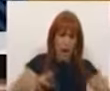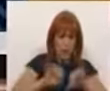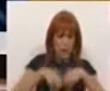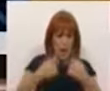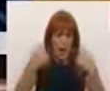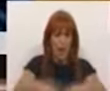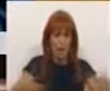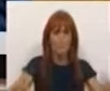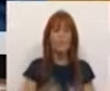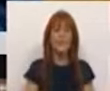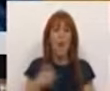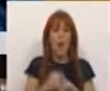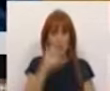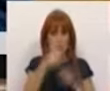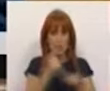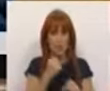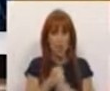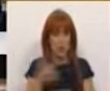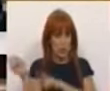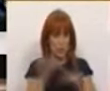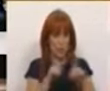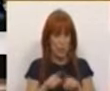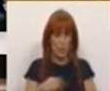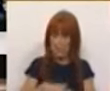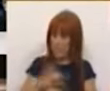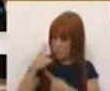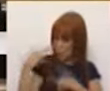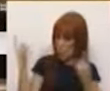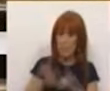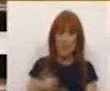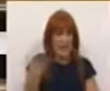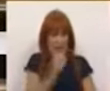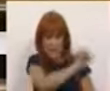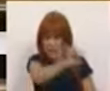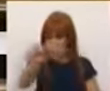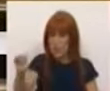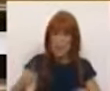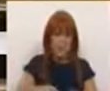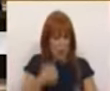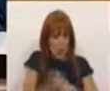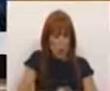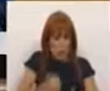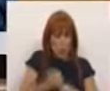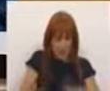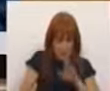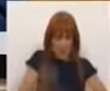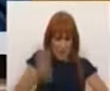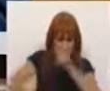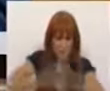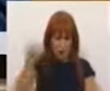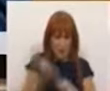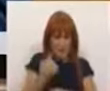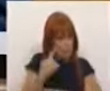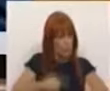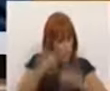social. A luta dos trabalhadores dos transportes ou da administração pública pelos seus direitos é também uma luta por mais e melhores